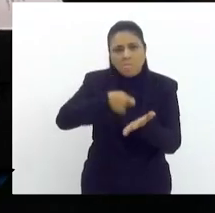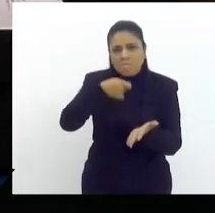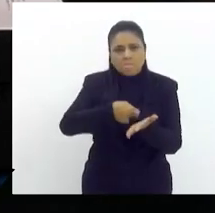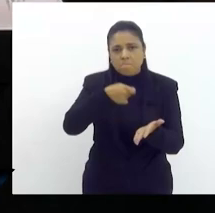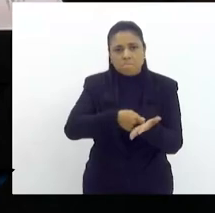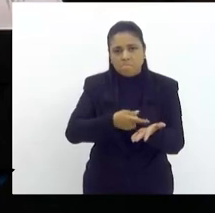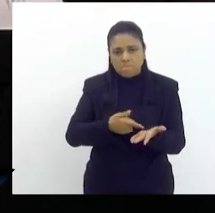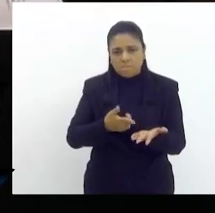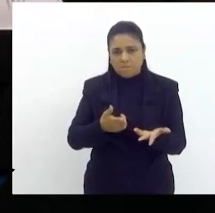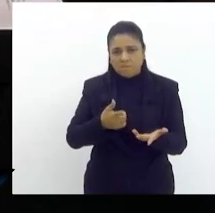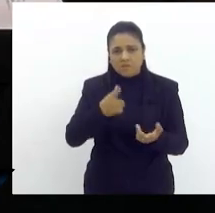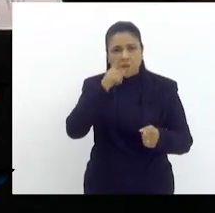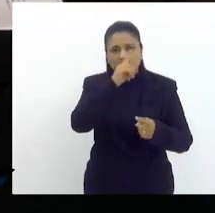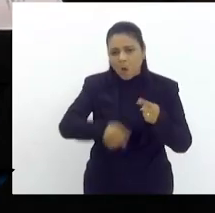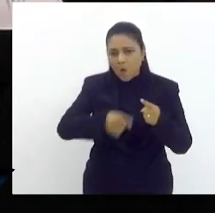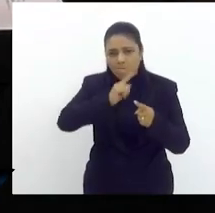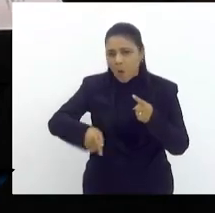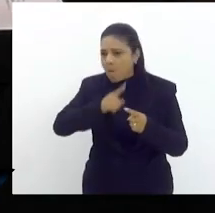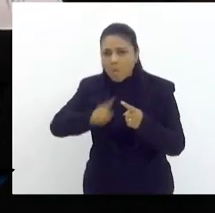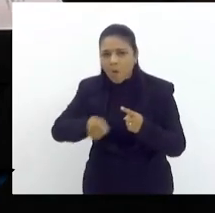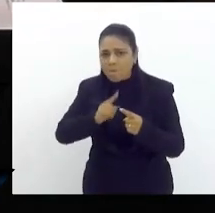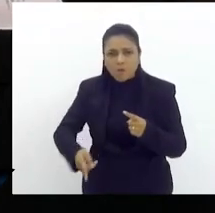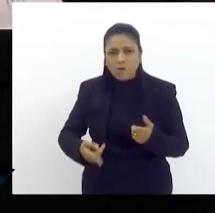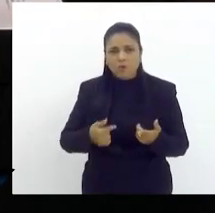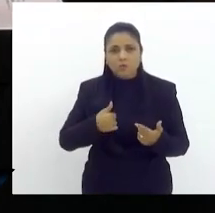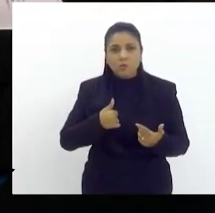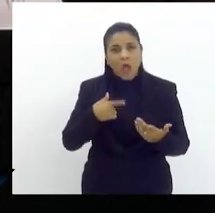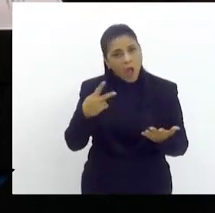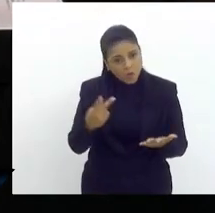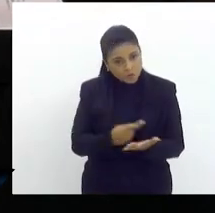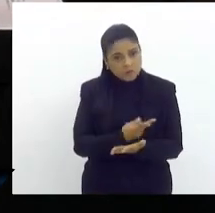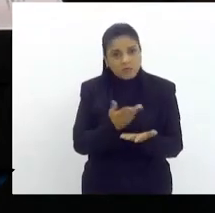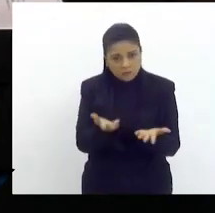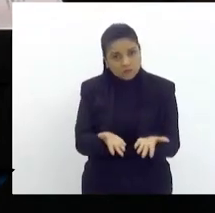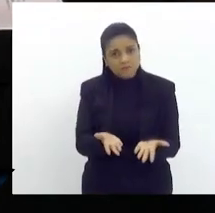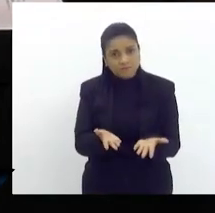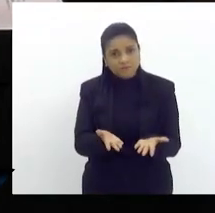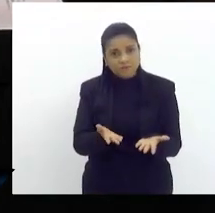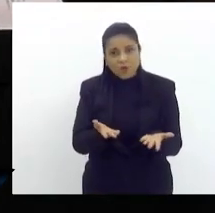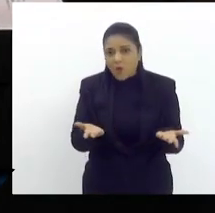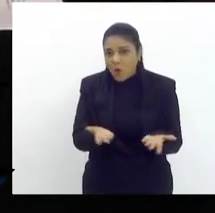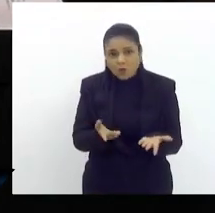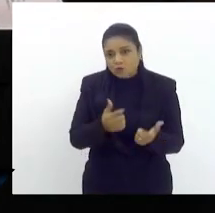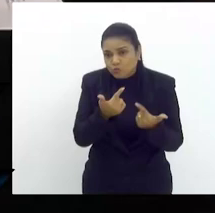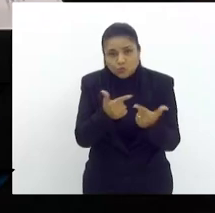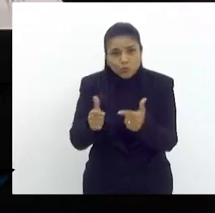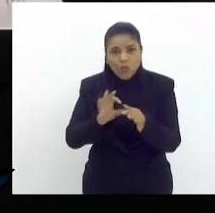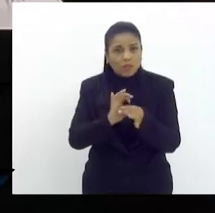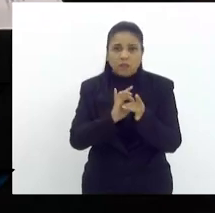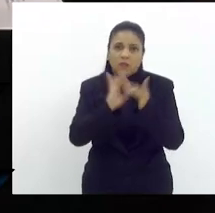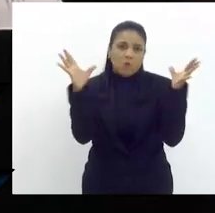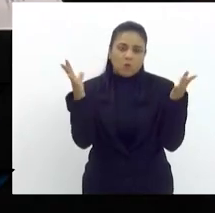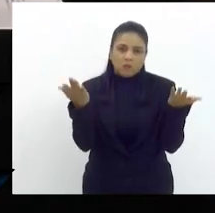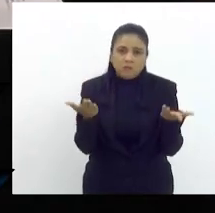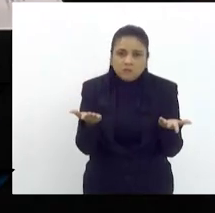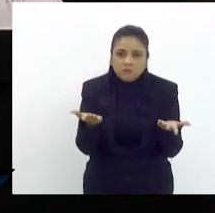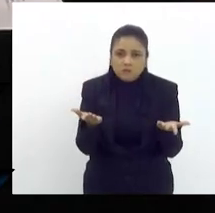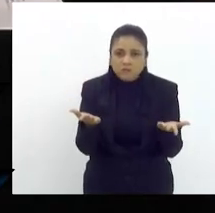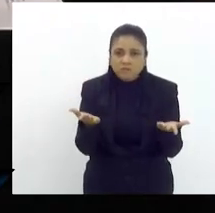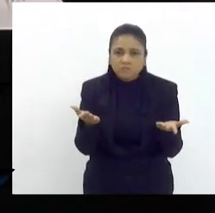que tem acontecido Nós não estamos mais numa democracia verdade seja